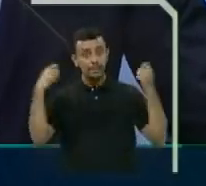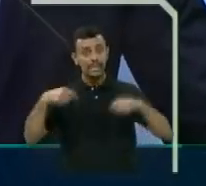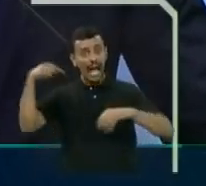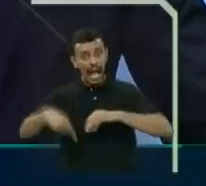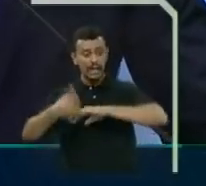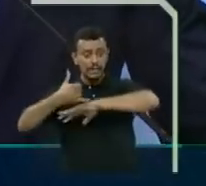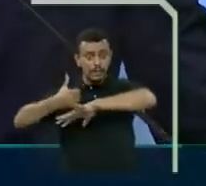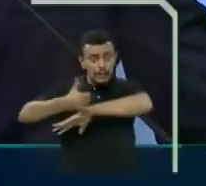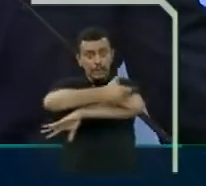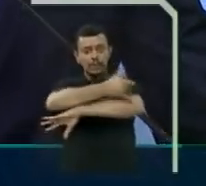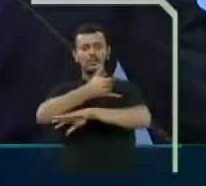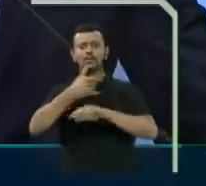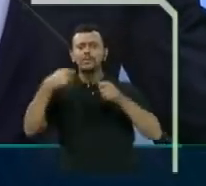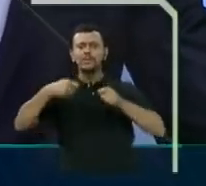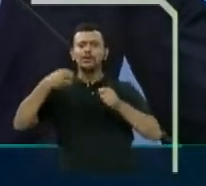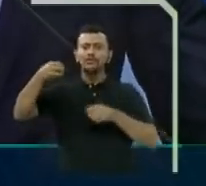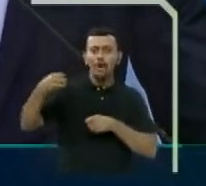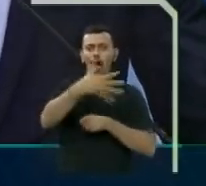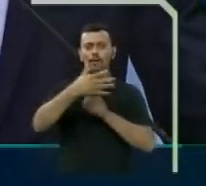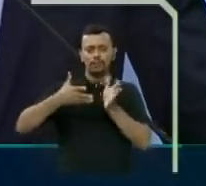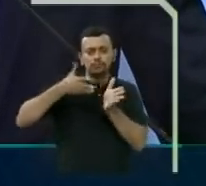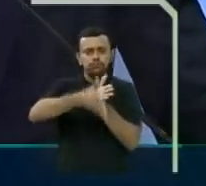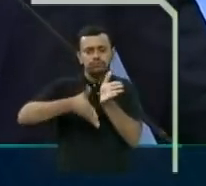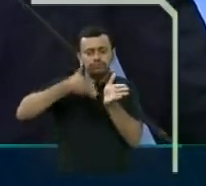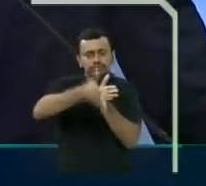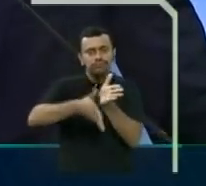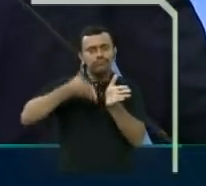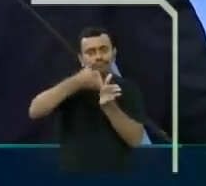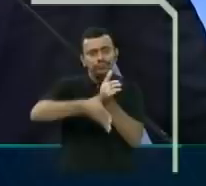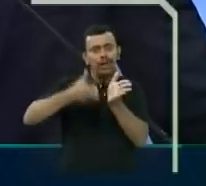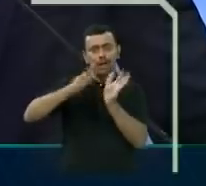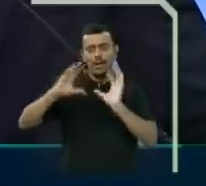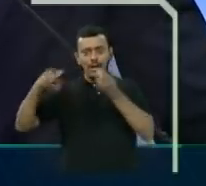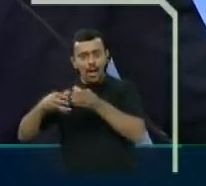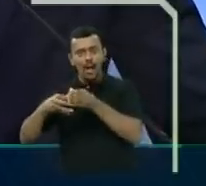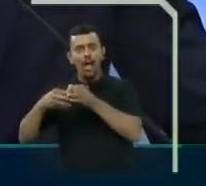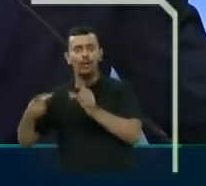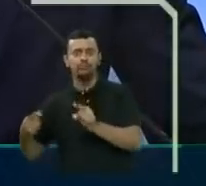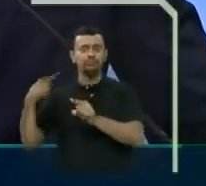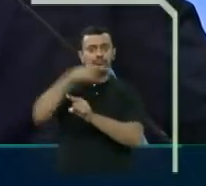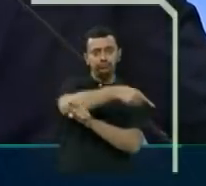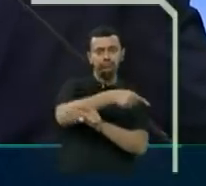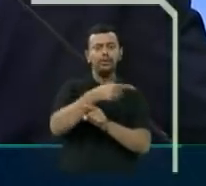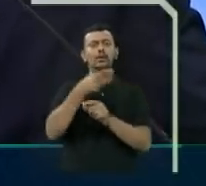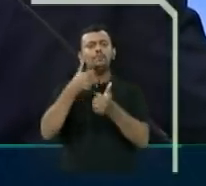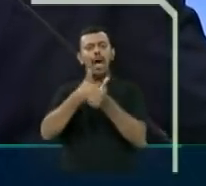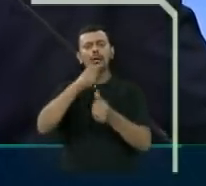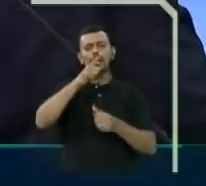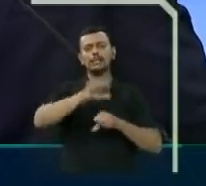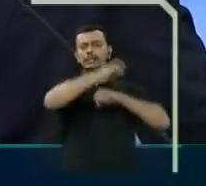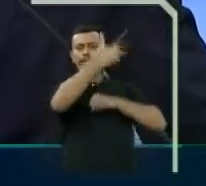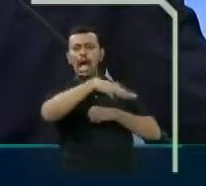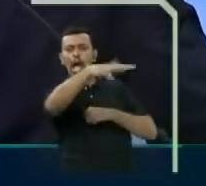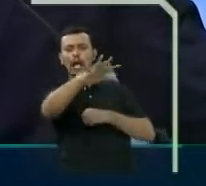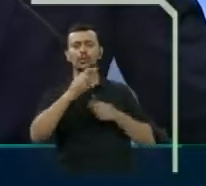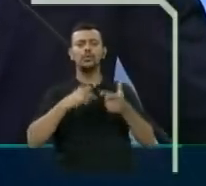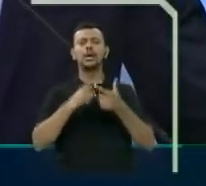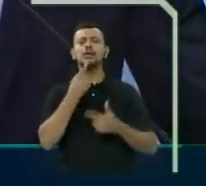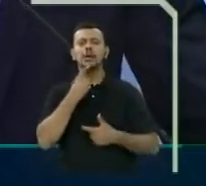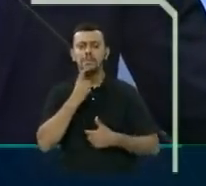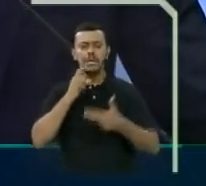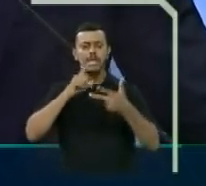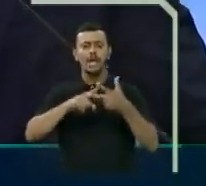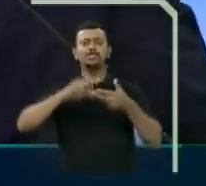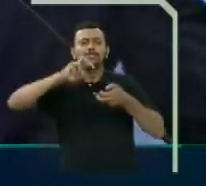precisa trens para ligar as cidades, as regiões, a região metropolitana de São Paulo, com Santos, com Campinas, Sorocaba, São José